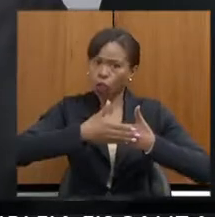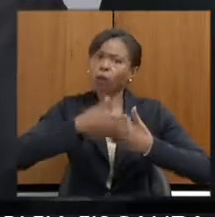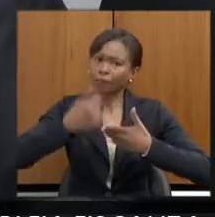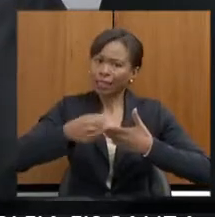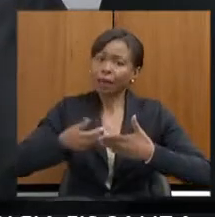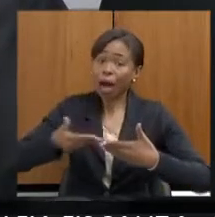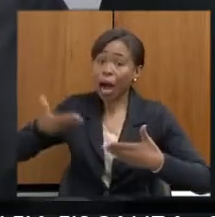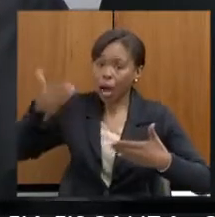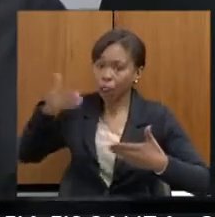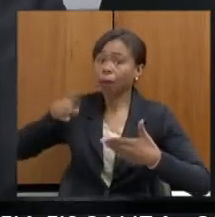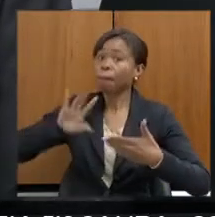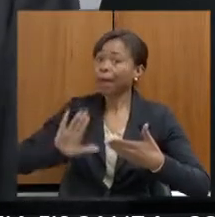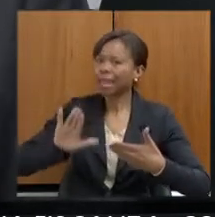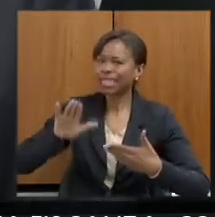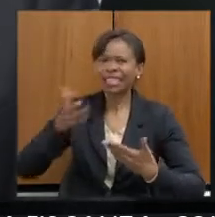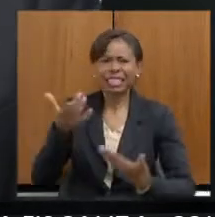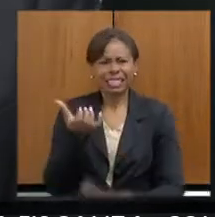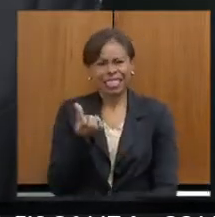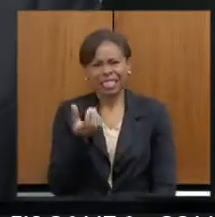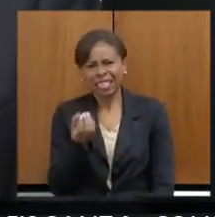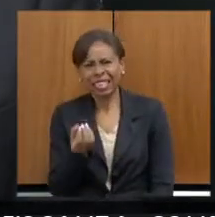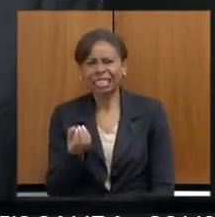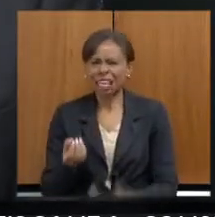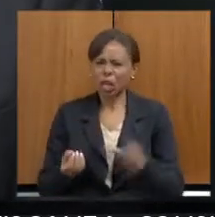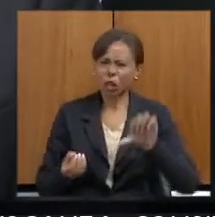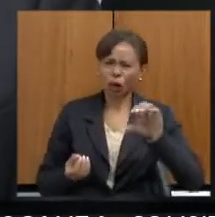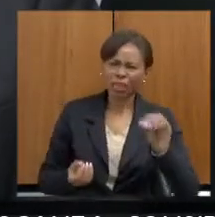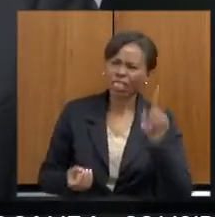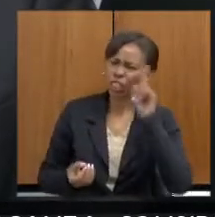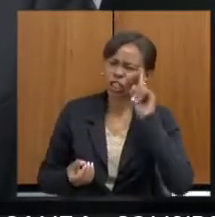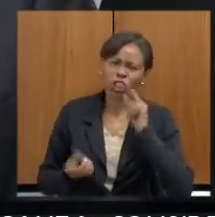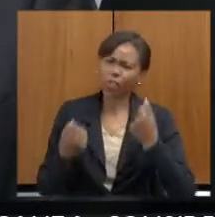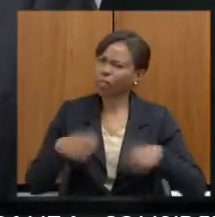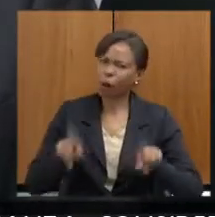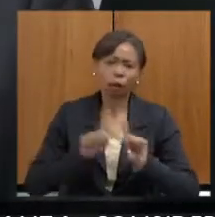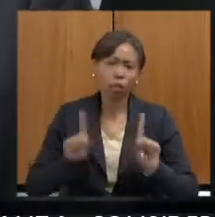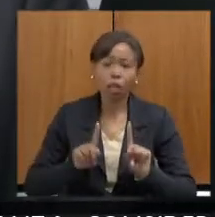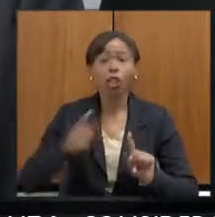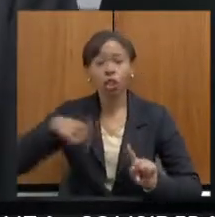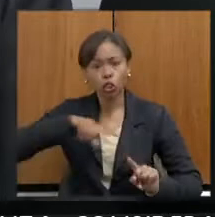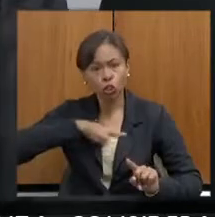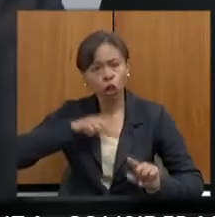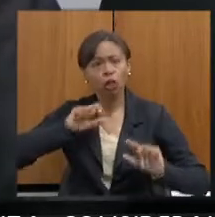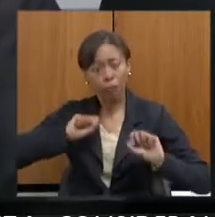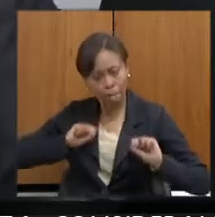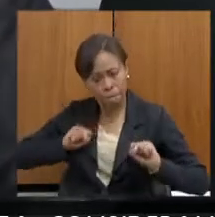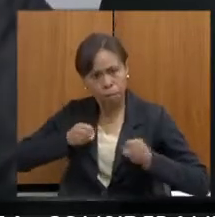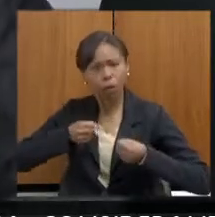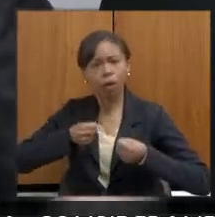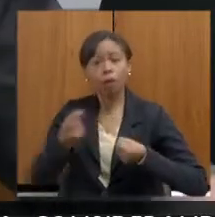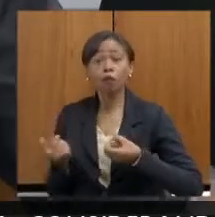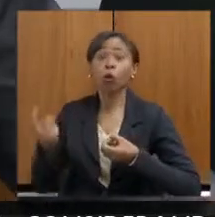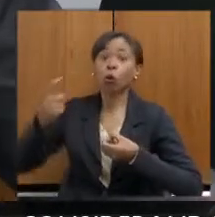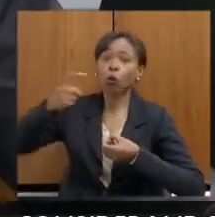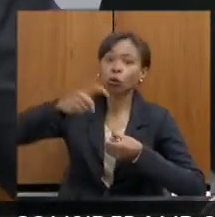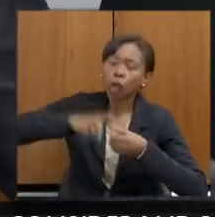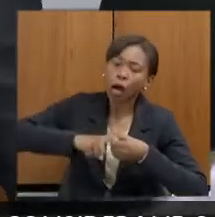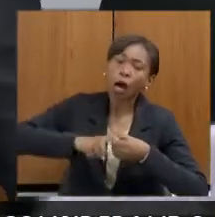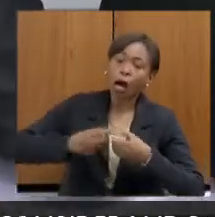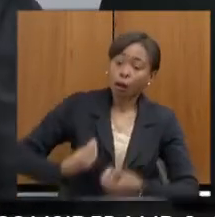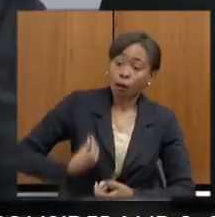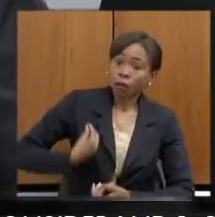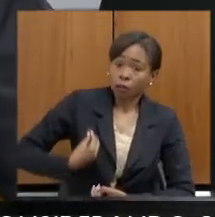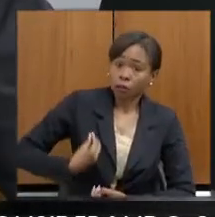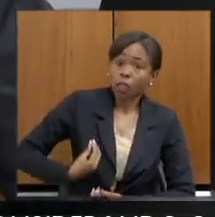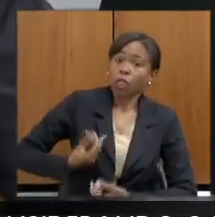deveria ter passar de 60 ou 90 dias ali a gente deveria ter utilizado todos os nossos esforços enfrenta poder restabelecer a vida